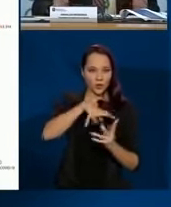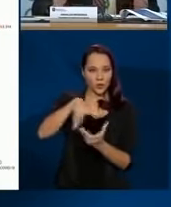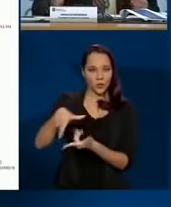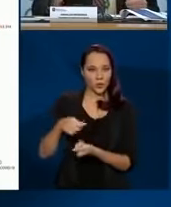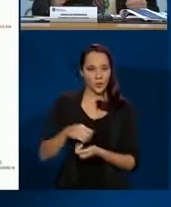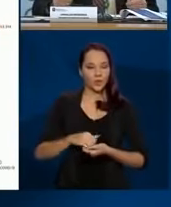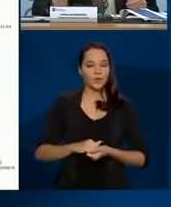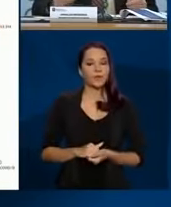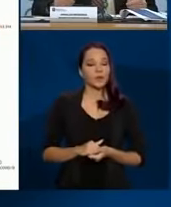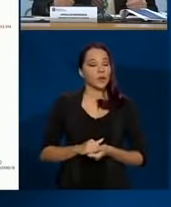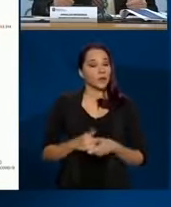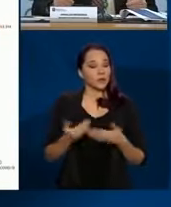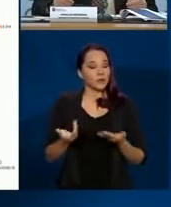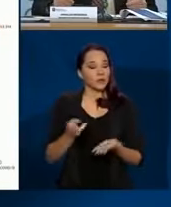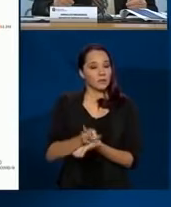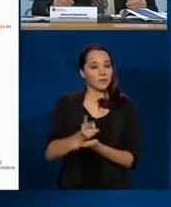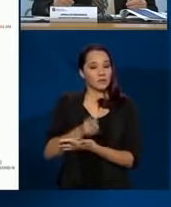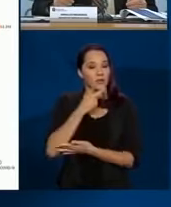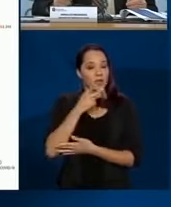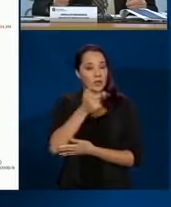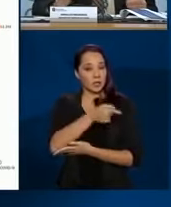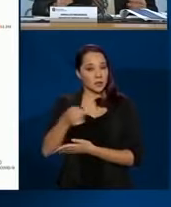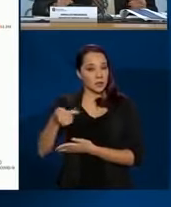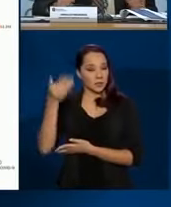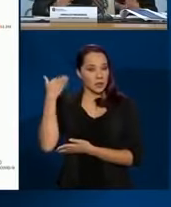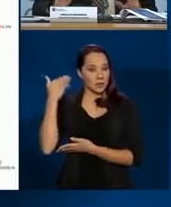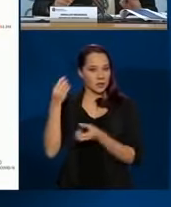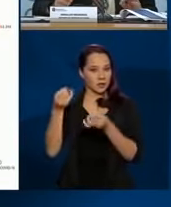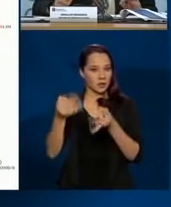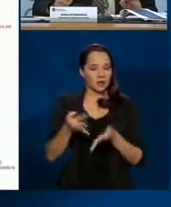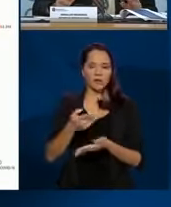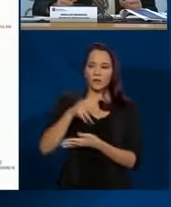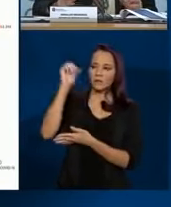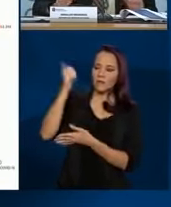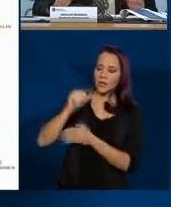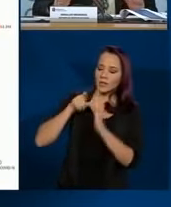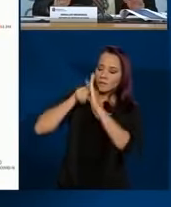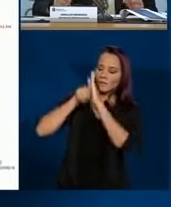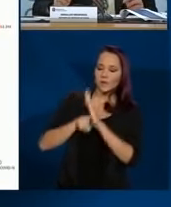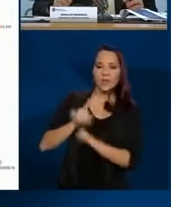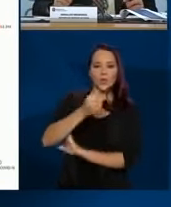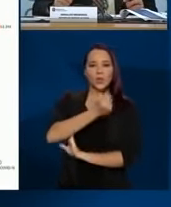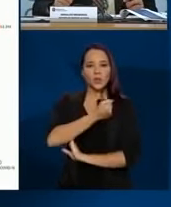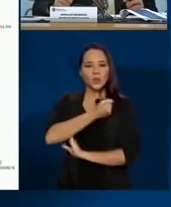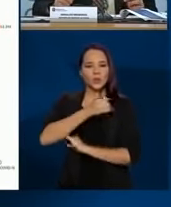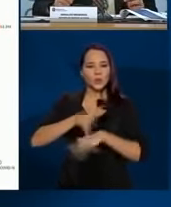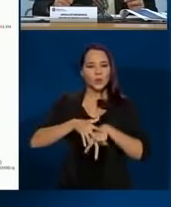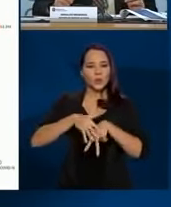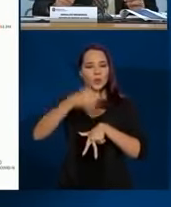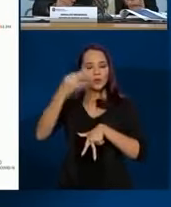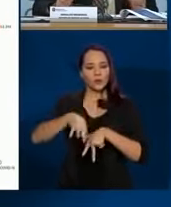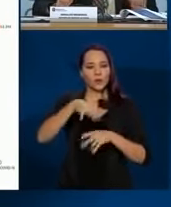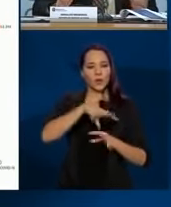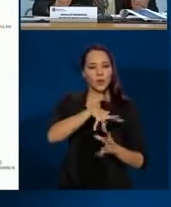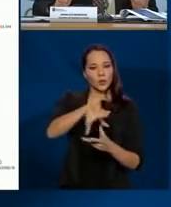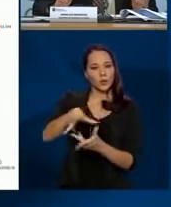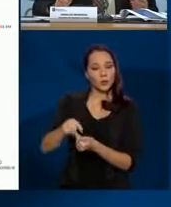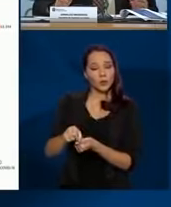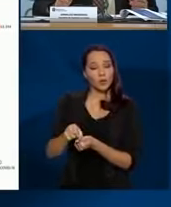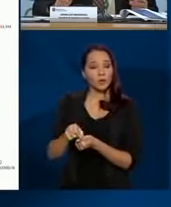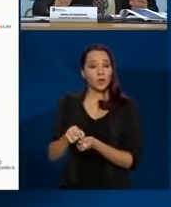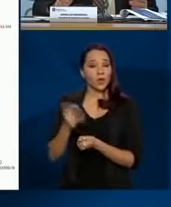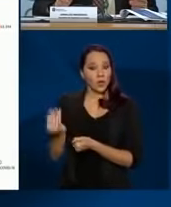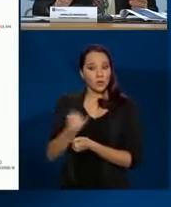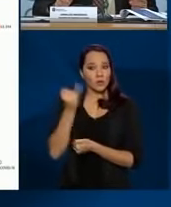A gente vem falando desde a semana passada, né, que quando a gente avalia os números de casos confirmados no mundo, chama a